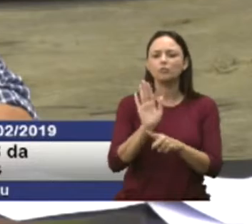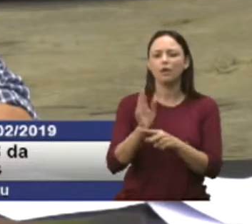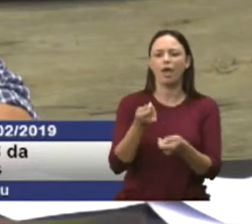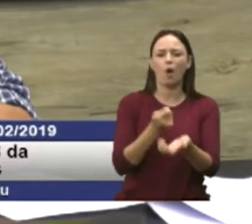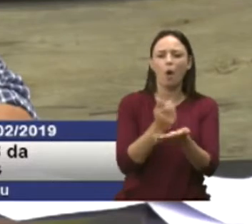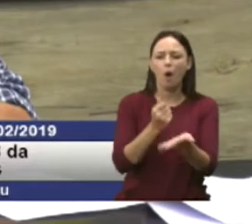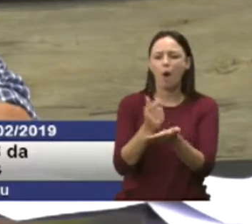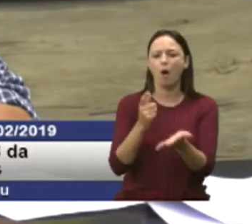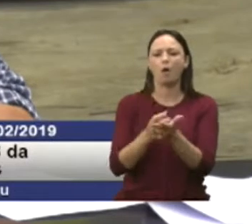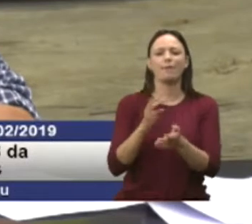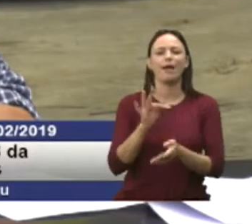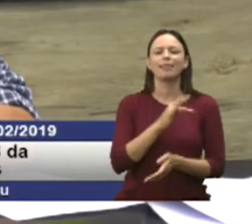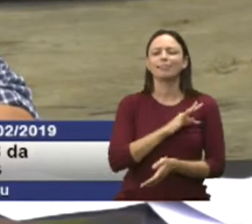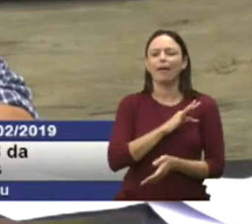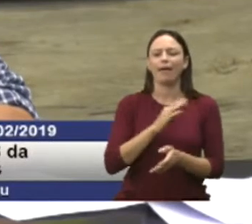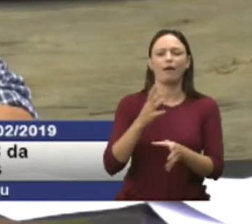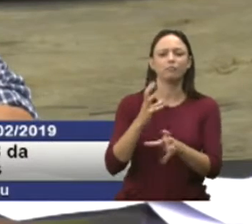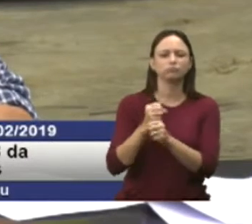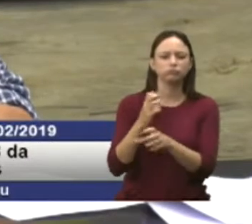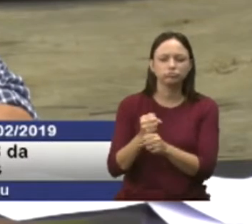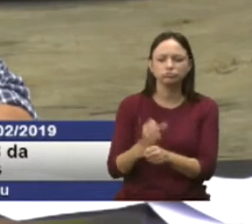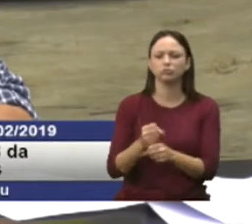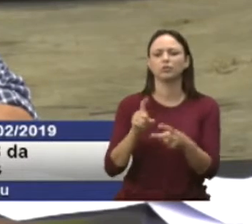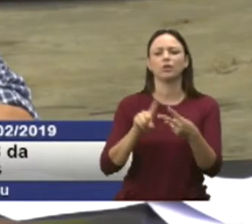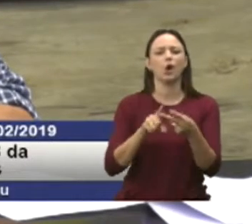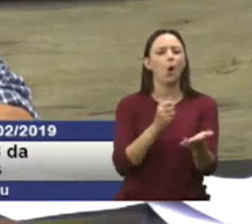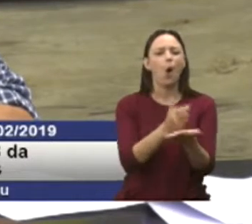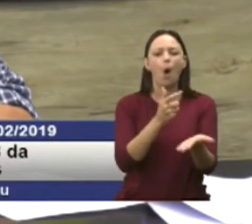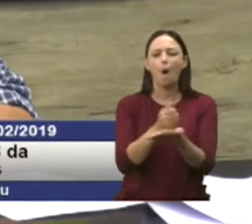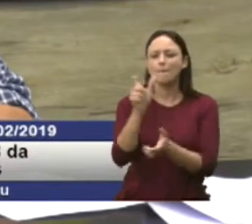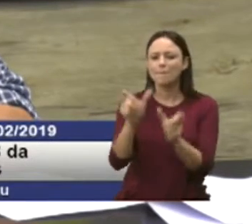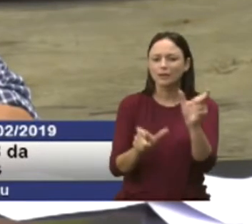técnicos contábeis, compradores